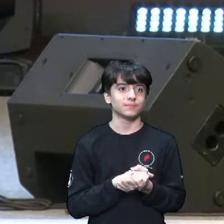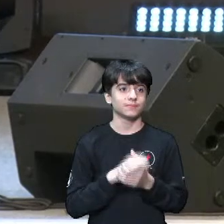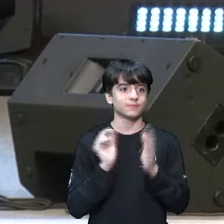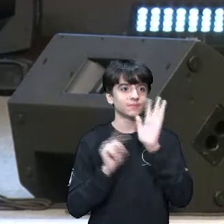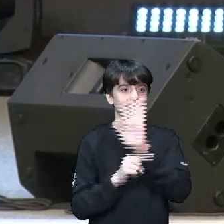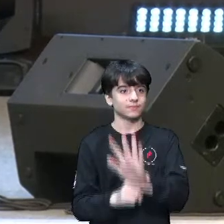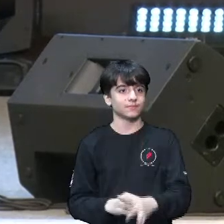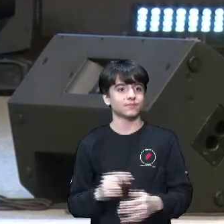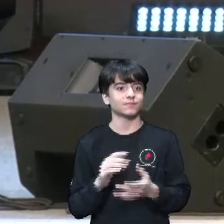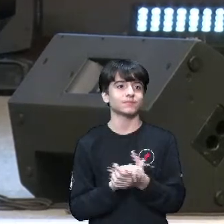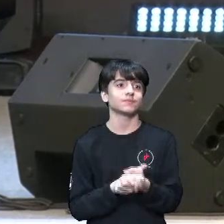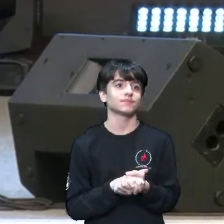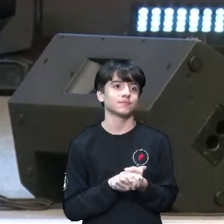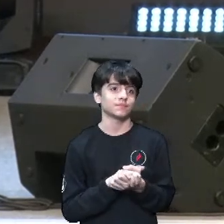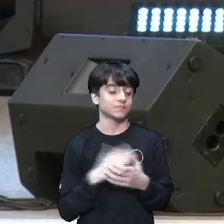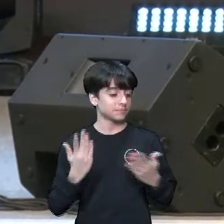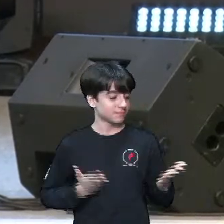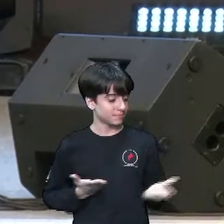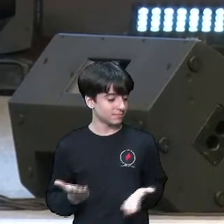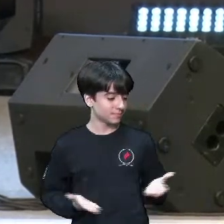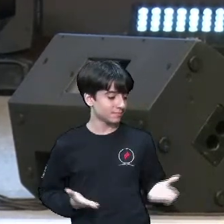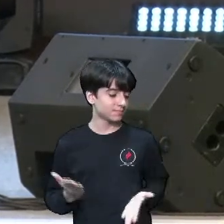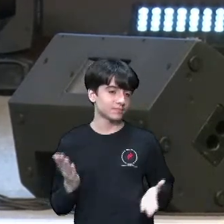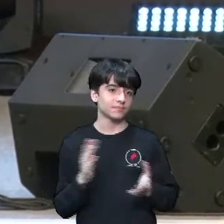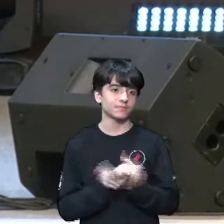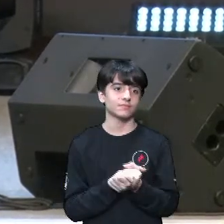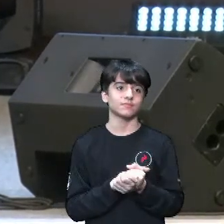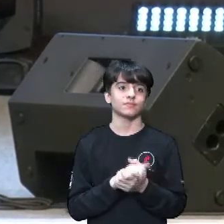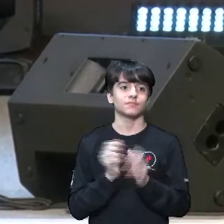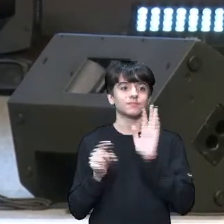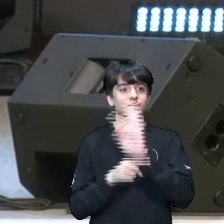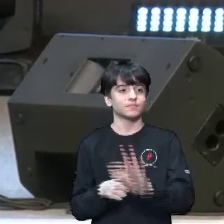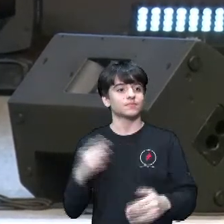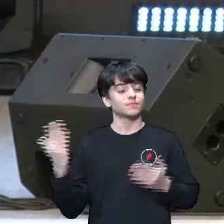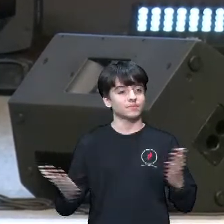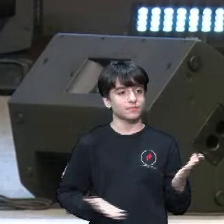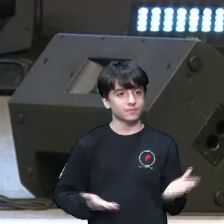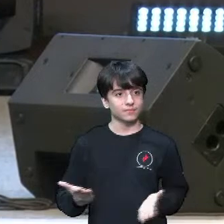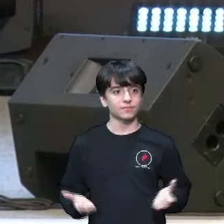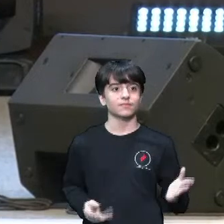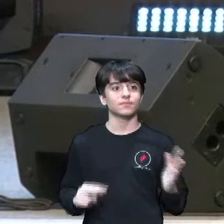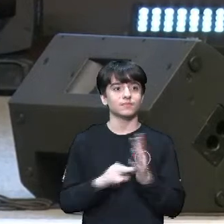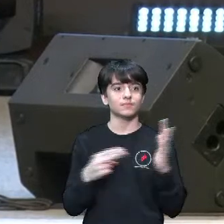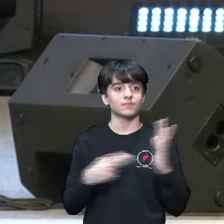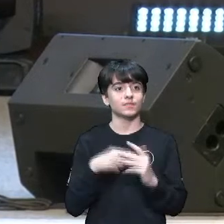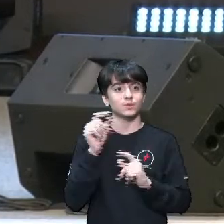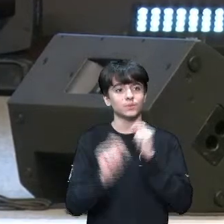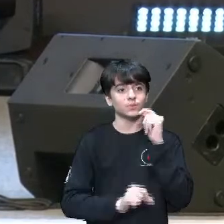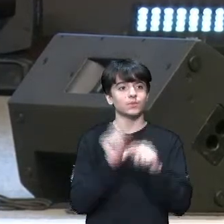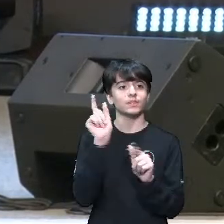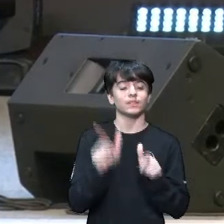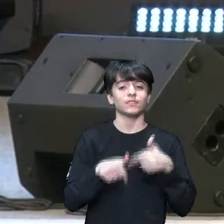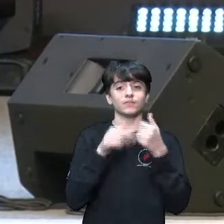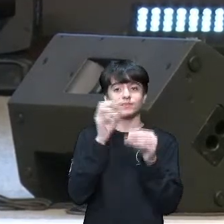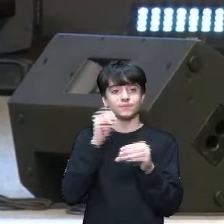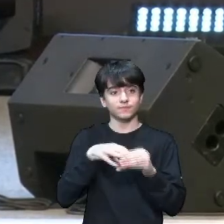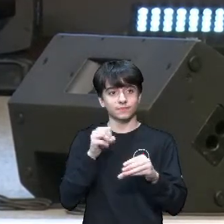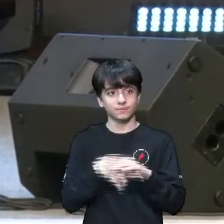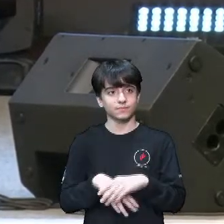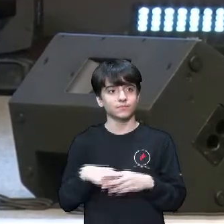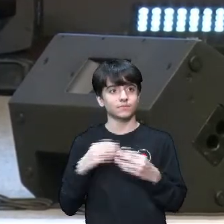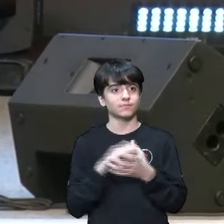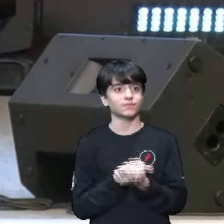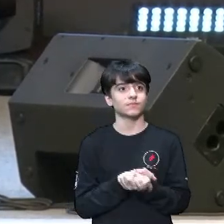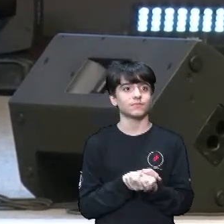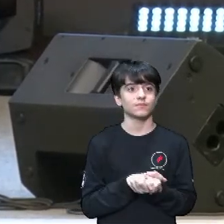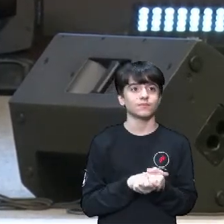só, preste atenção nisso aqui, irmão, a administração desse serviço, ou seja, esse ato de ofertar, não só